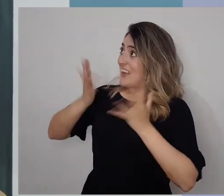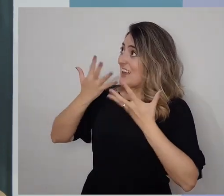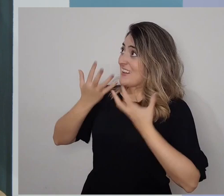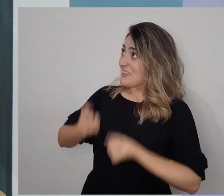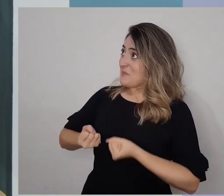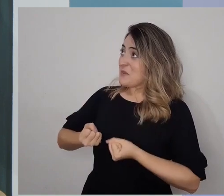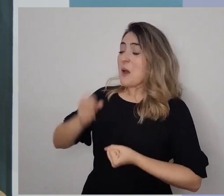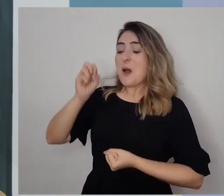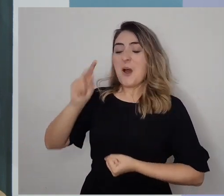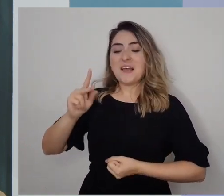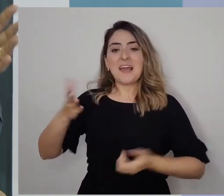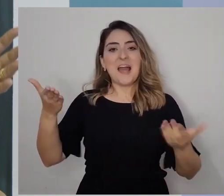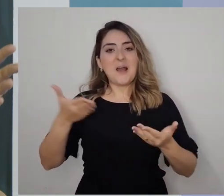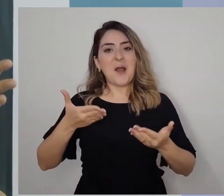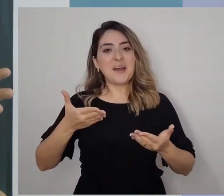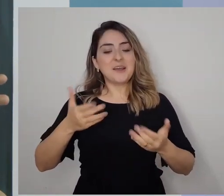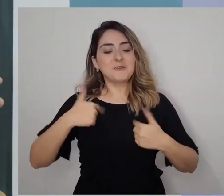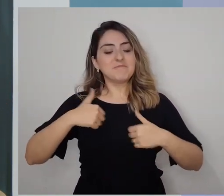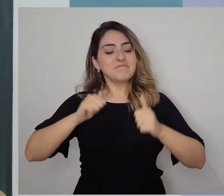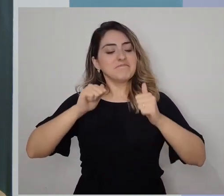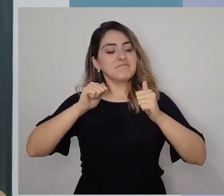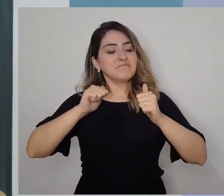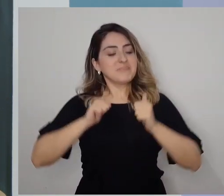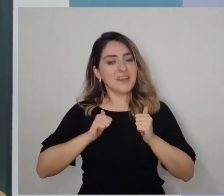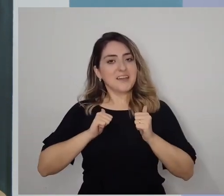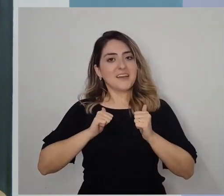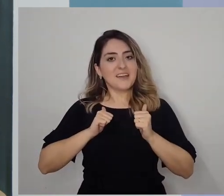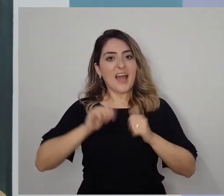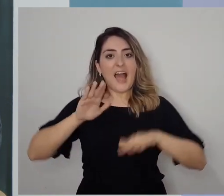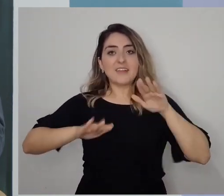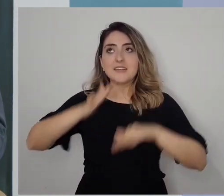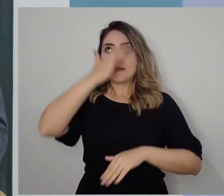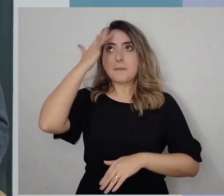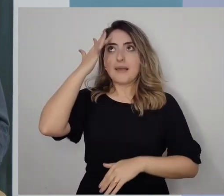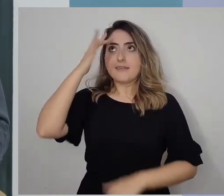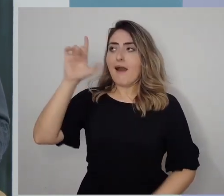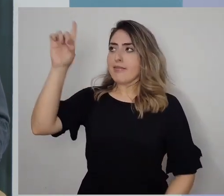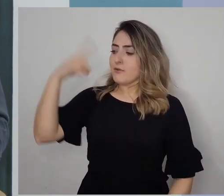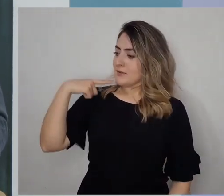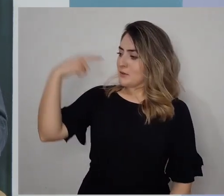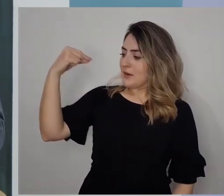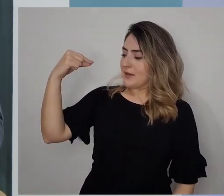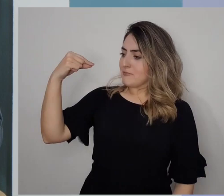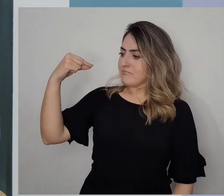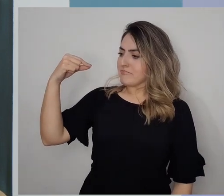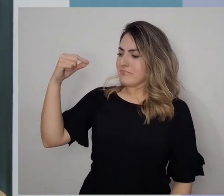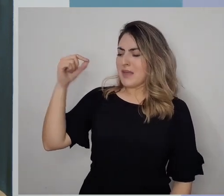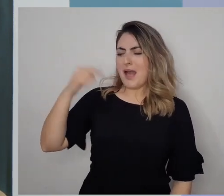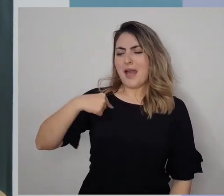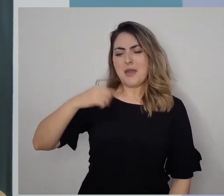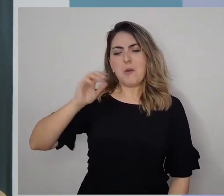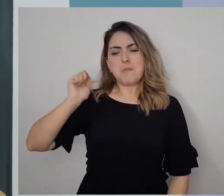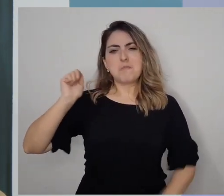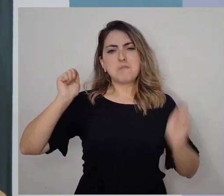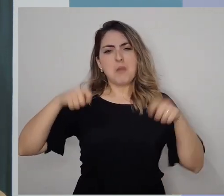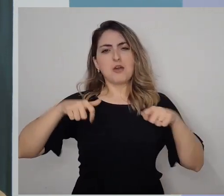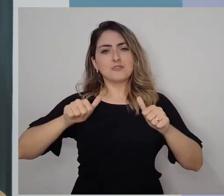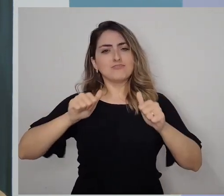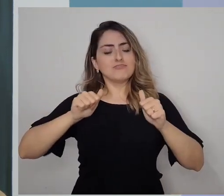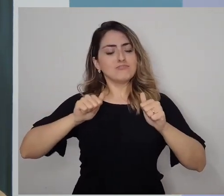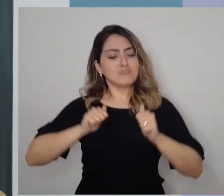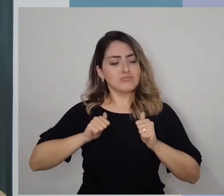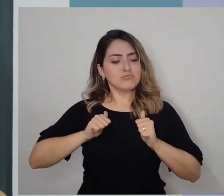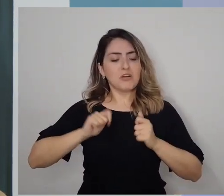como queridinhos de Deus e agora não precisam fazer mais nada. Nada mais distante da verdade do que isso. O texto deixa muito